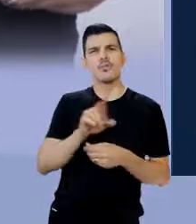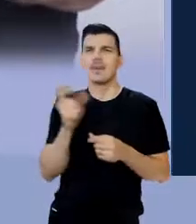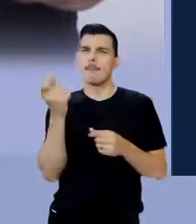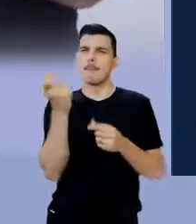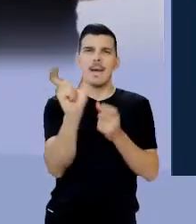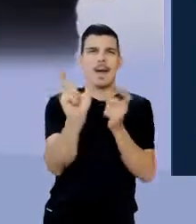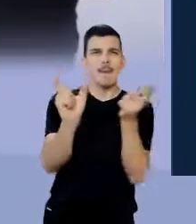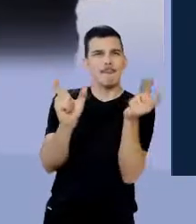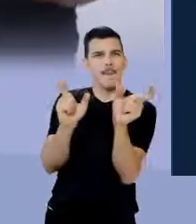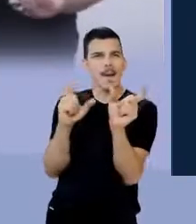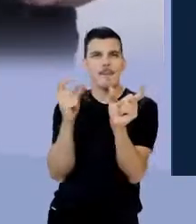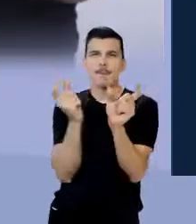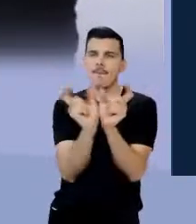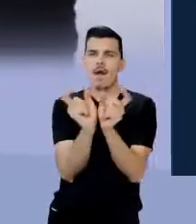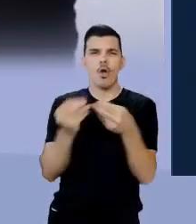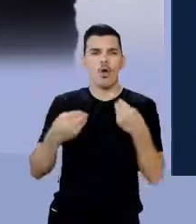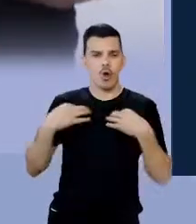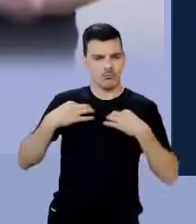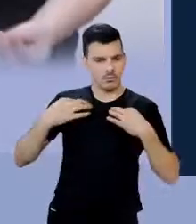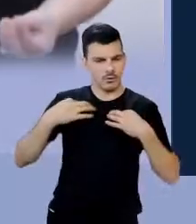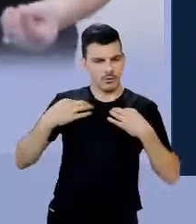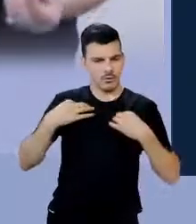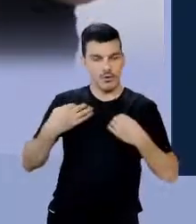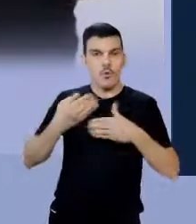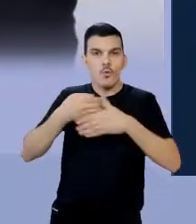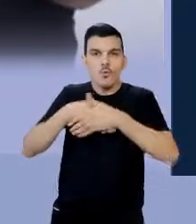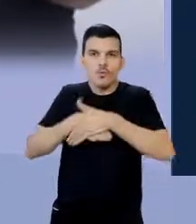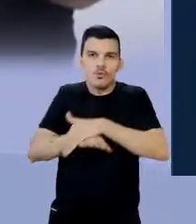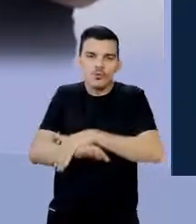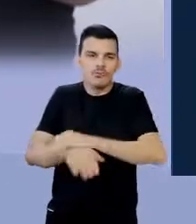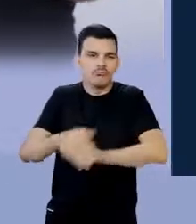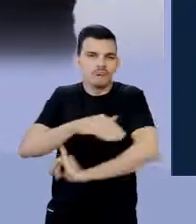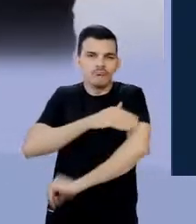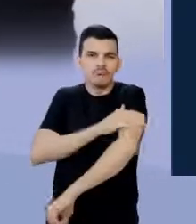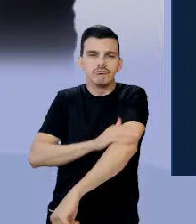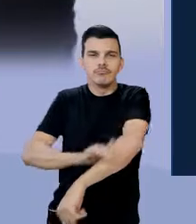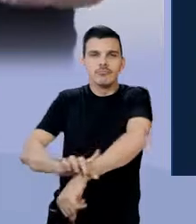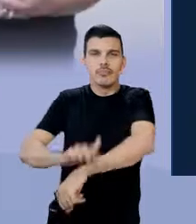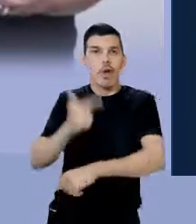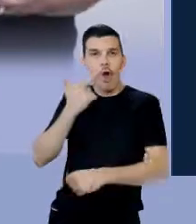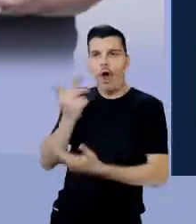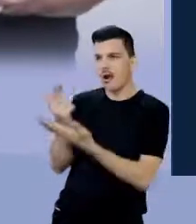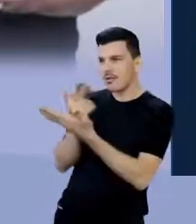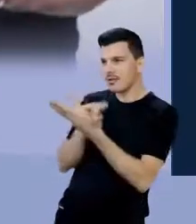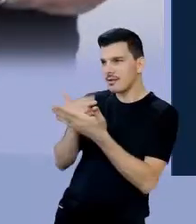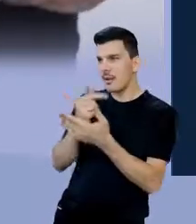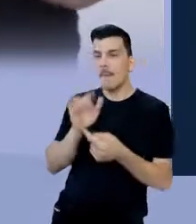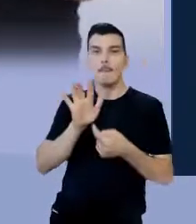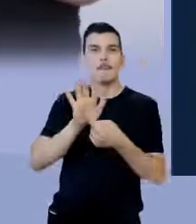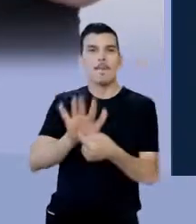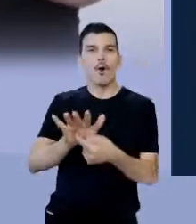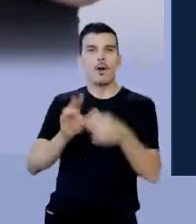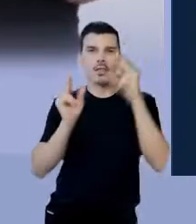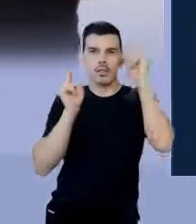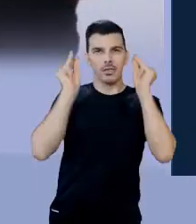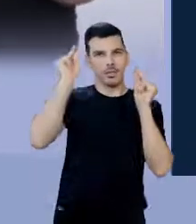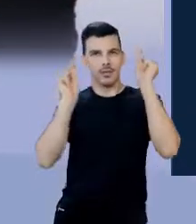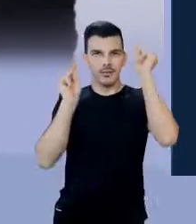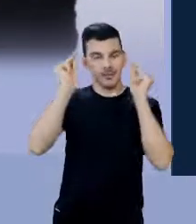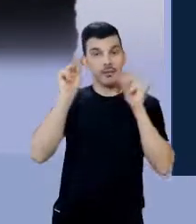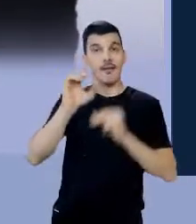emprega as palavras? Como se veste, seus hábitos? Olha como Portinari nos mostra